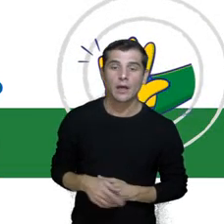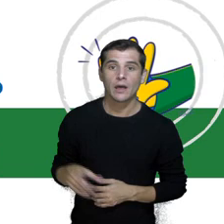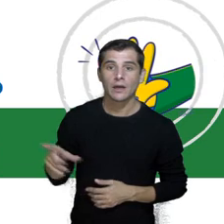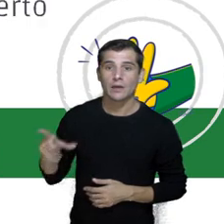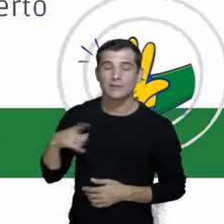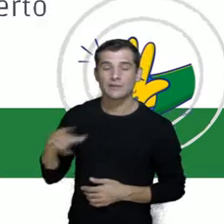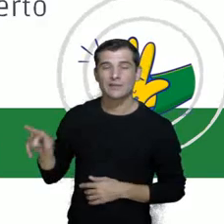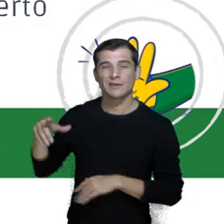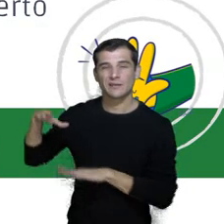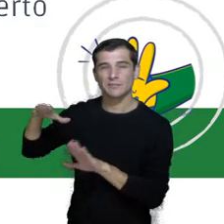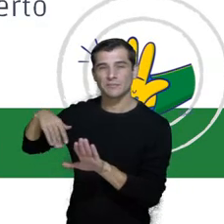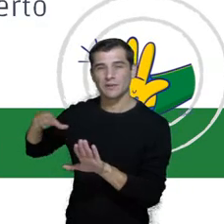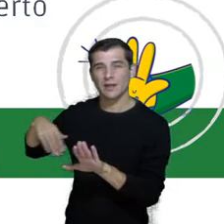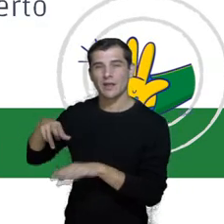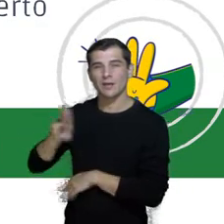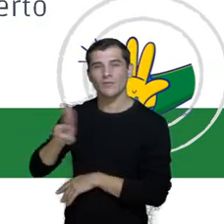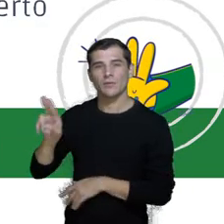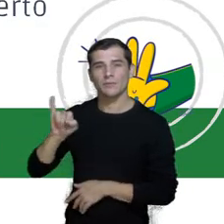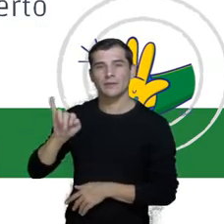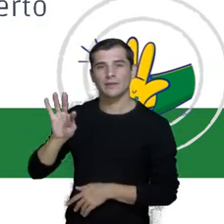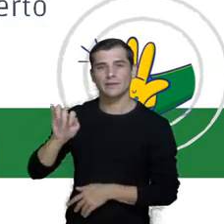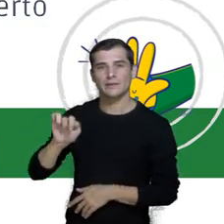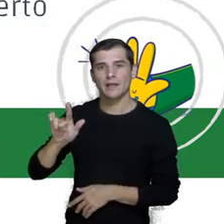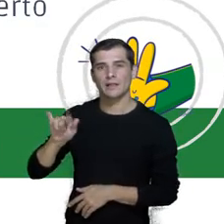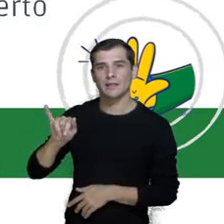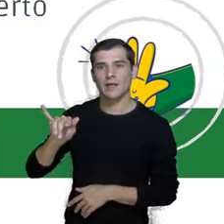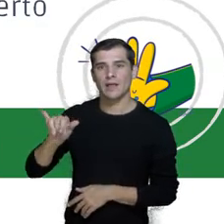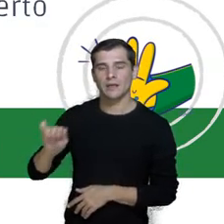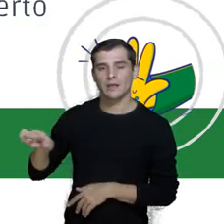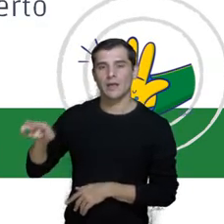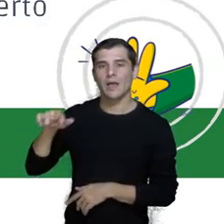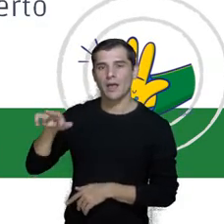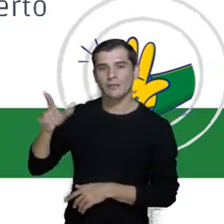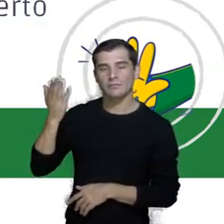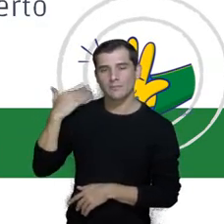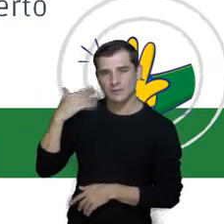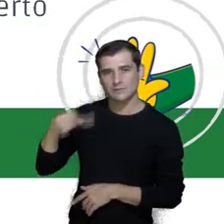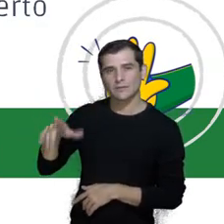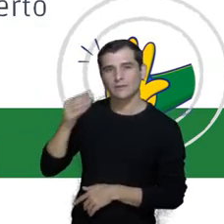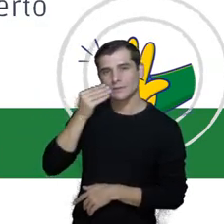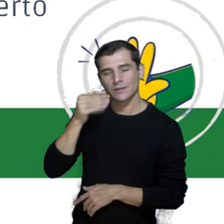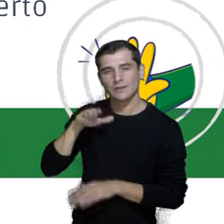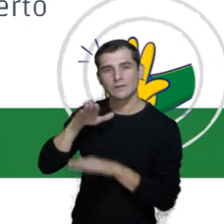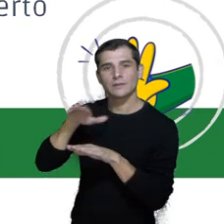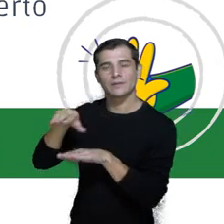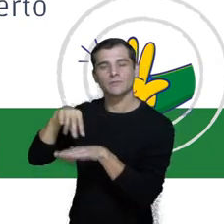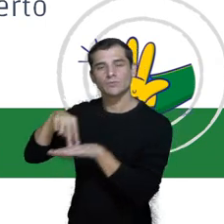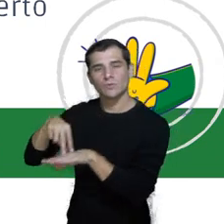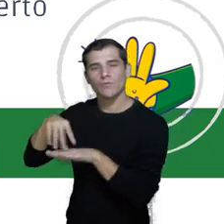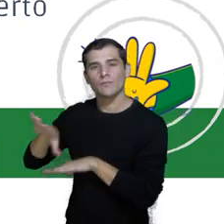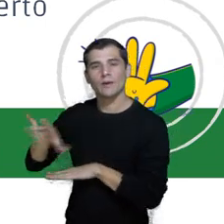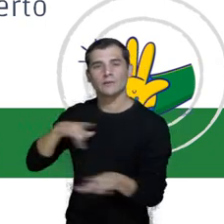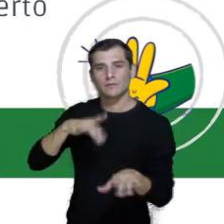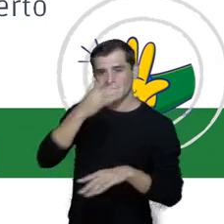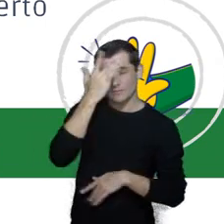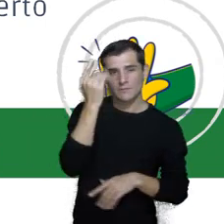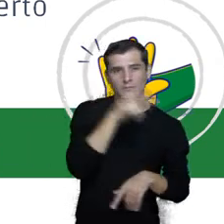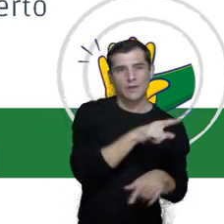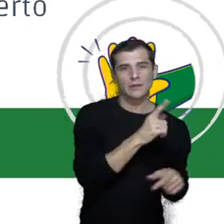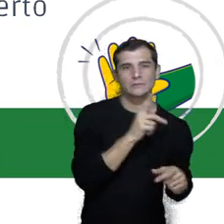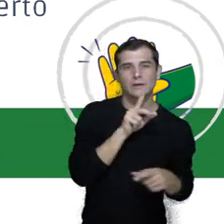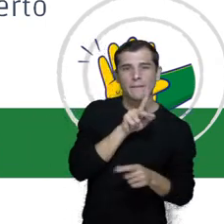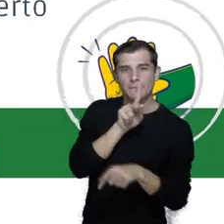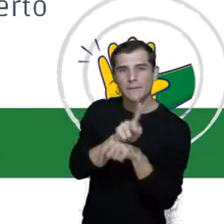Atalaia vamos lá problema ser resolvido ée todos todos nós sabemos não importa a questão